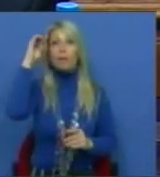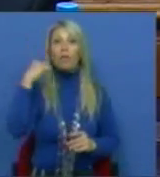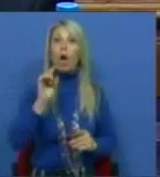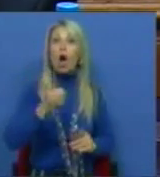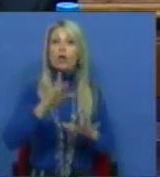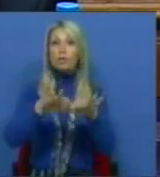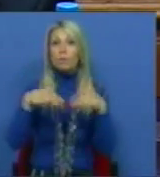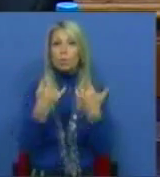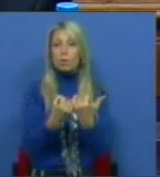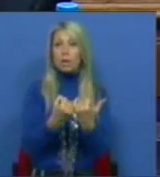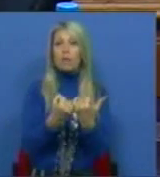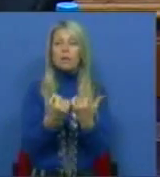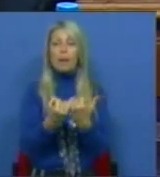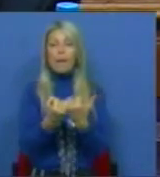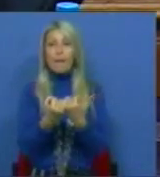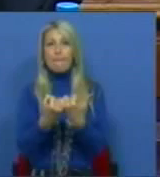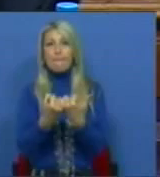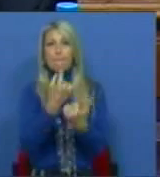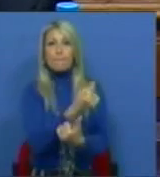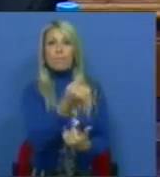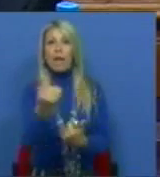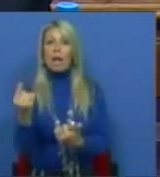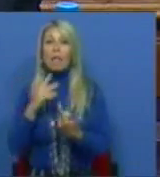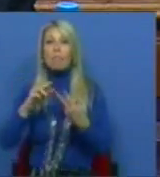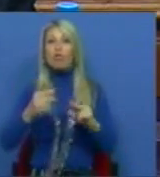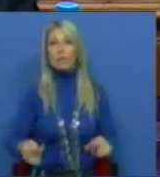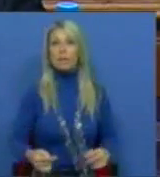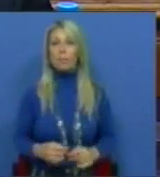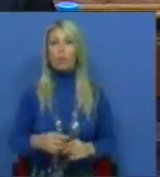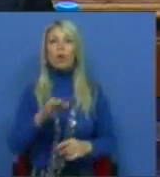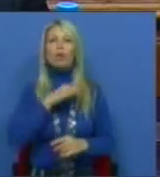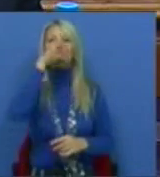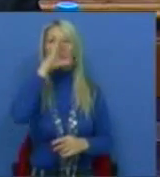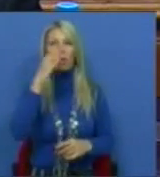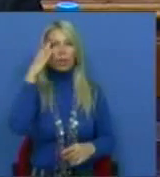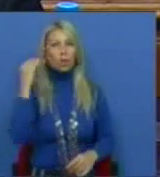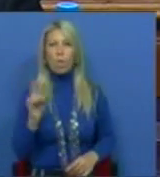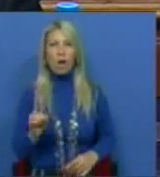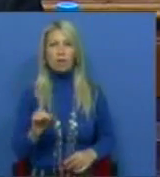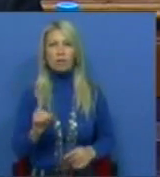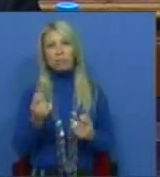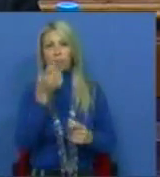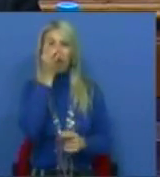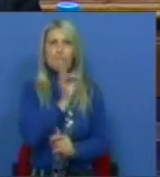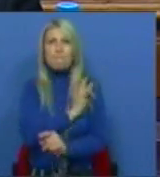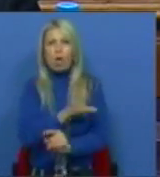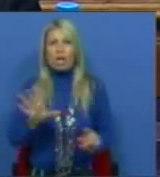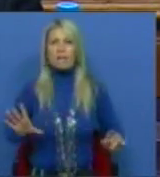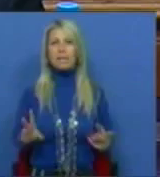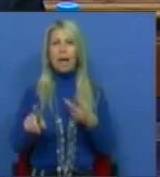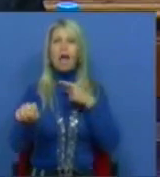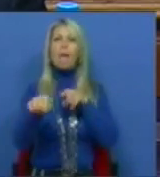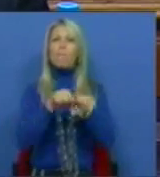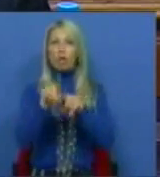dificuldades sociais em cada um dos municípios. Sr. Ministro, não acha que há uma certa hipocrisia política e